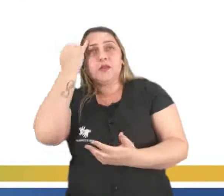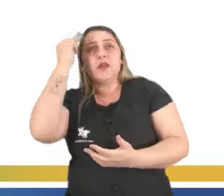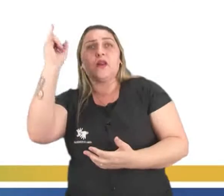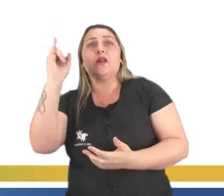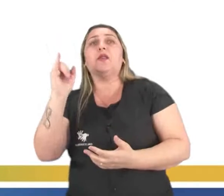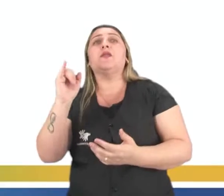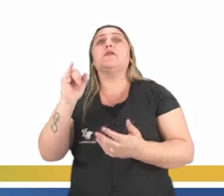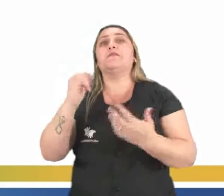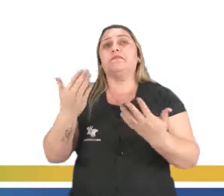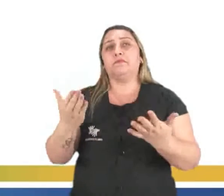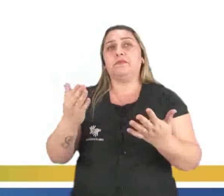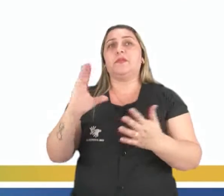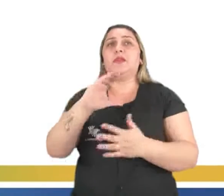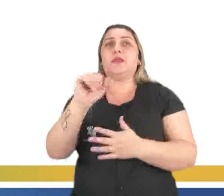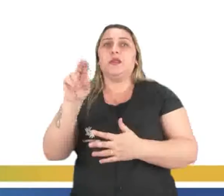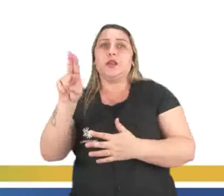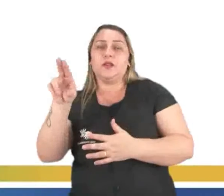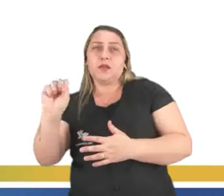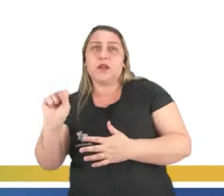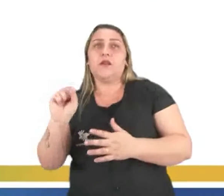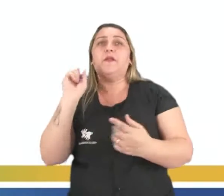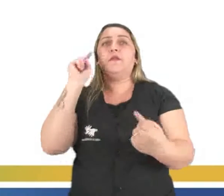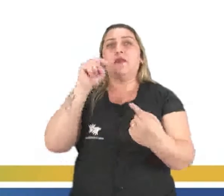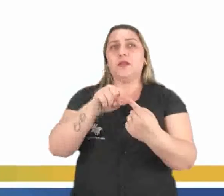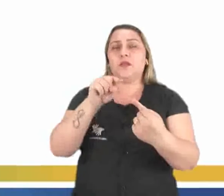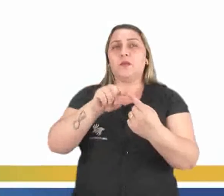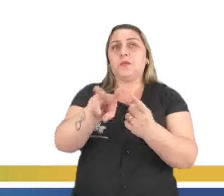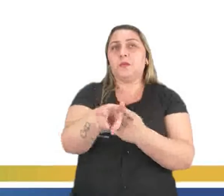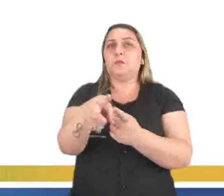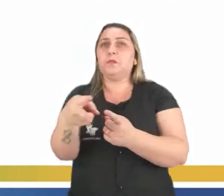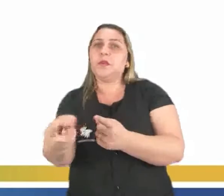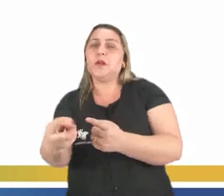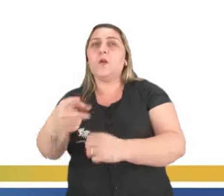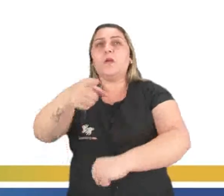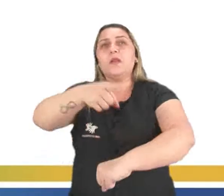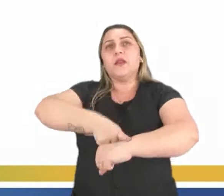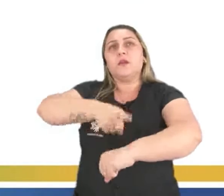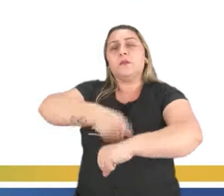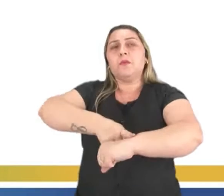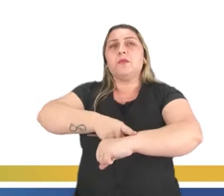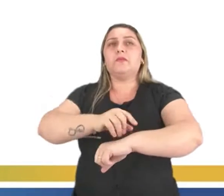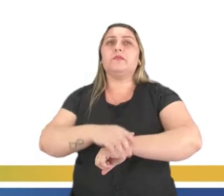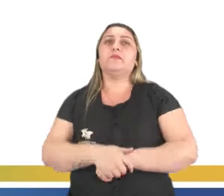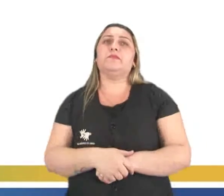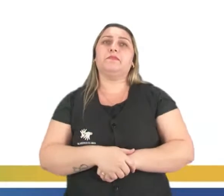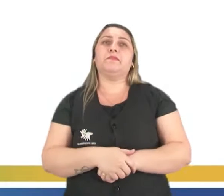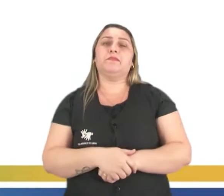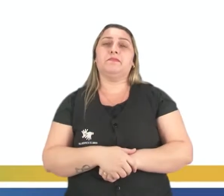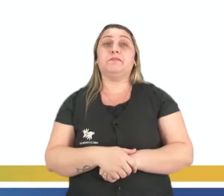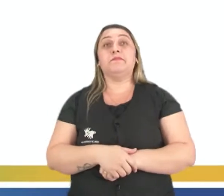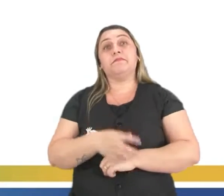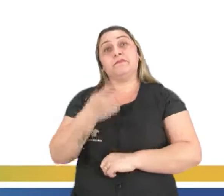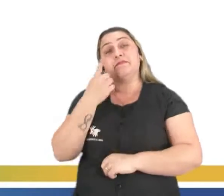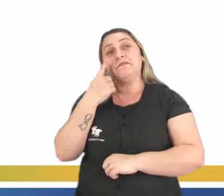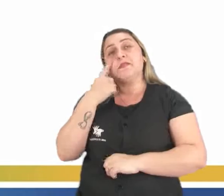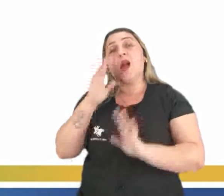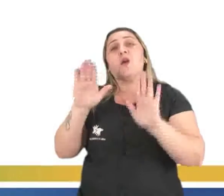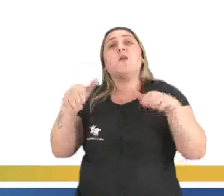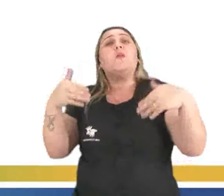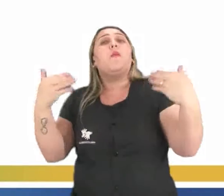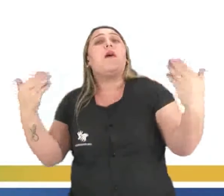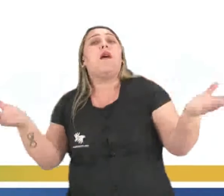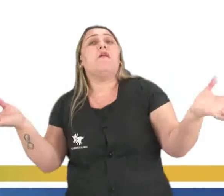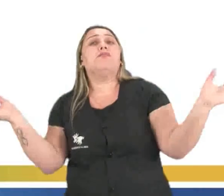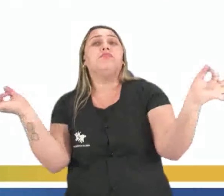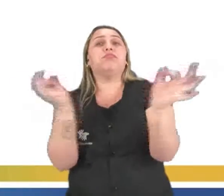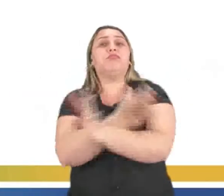de causa, finalidade, oposição ou tempo. Então, olha só, quando